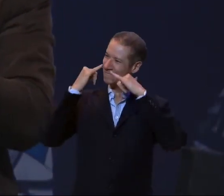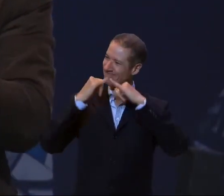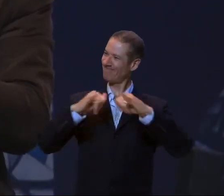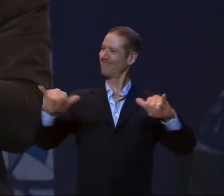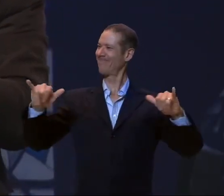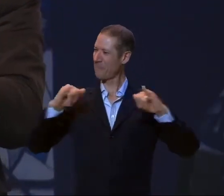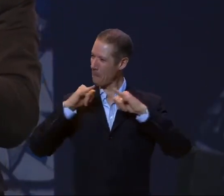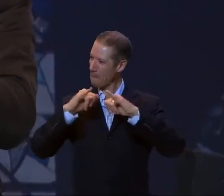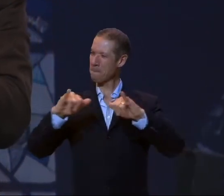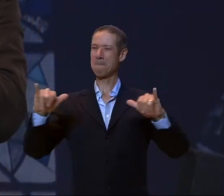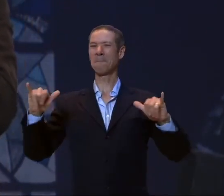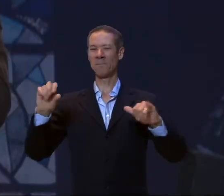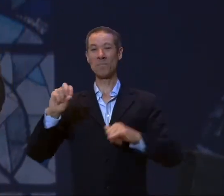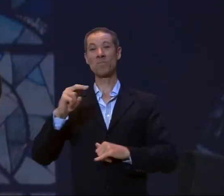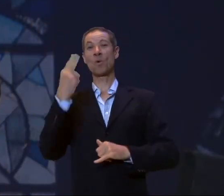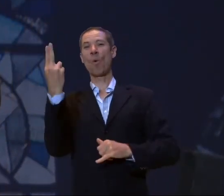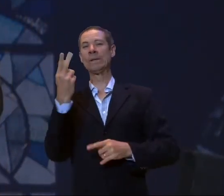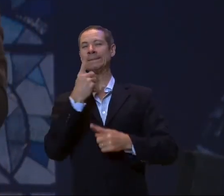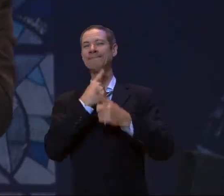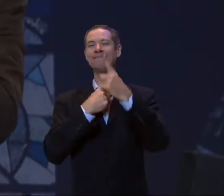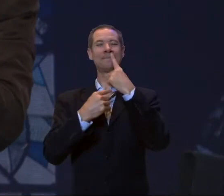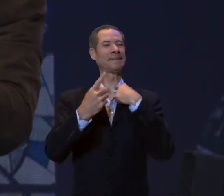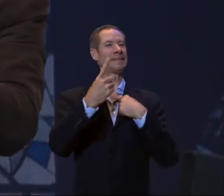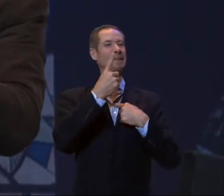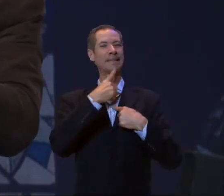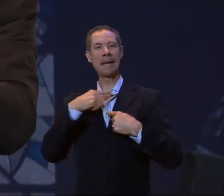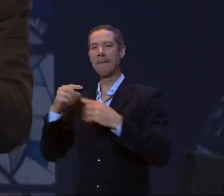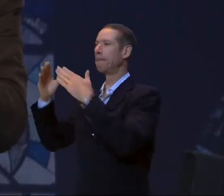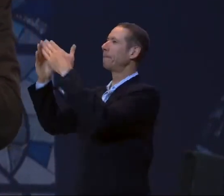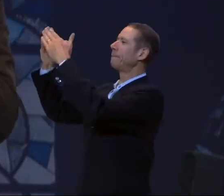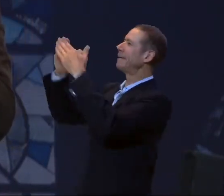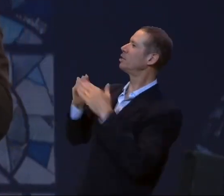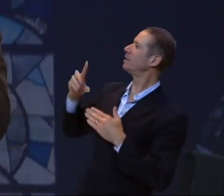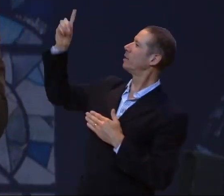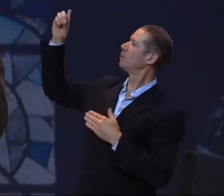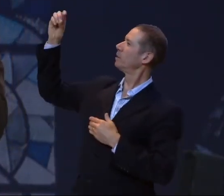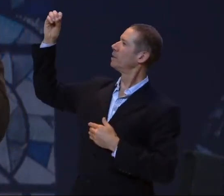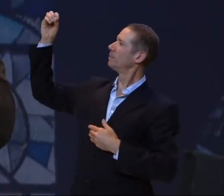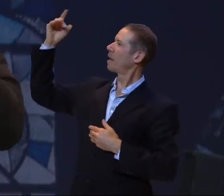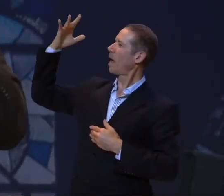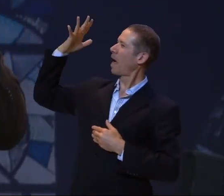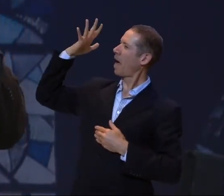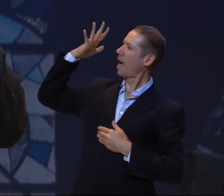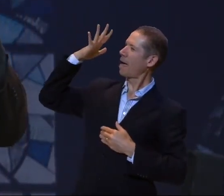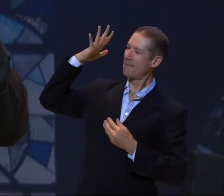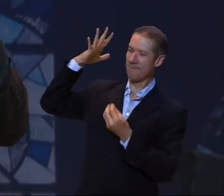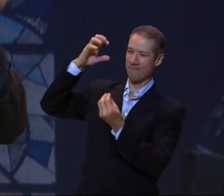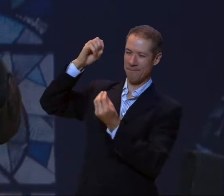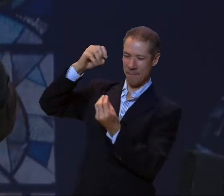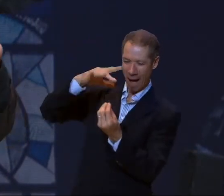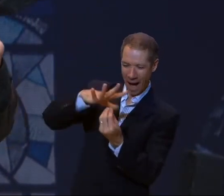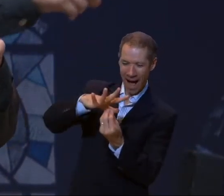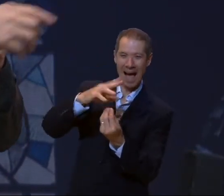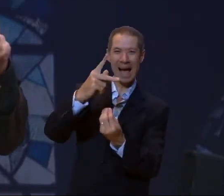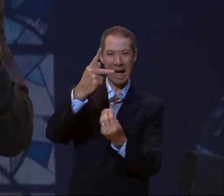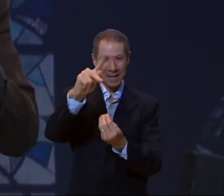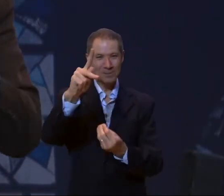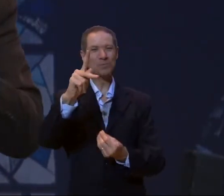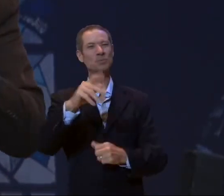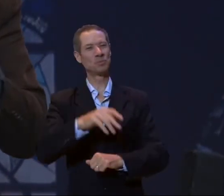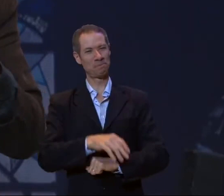declarar, ou desejar, ou pedir que Deus derrame graça e paz na sua